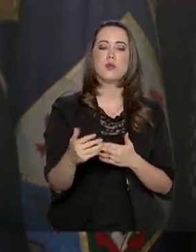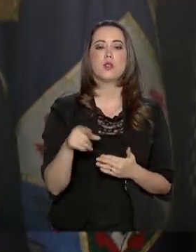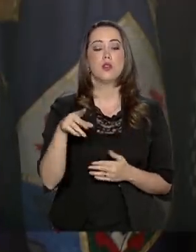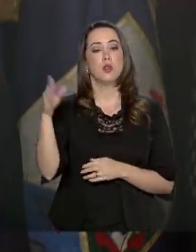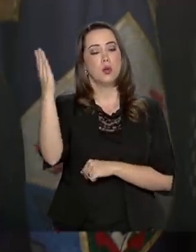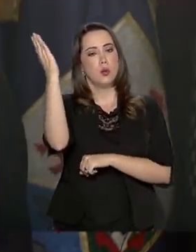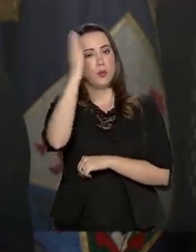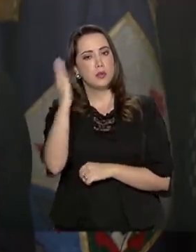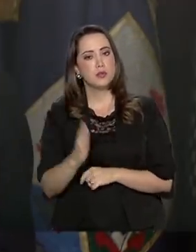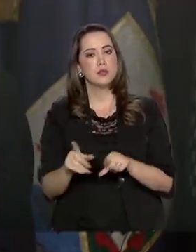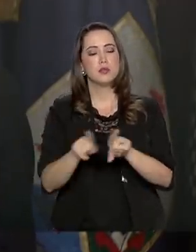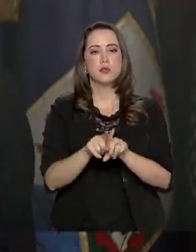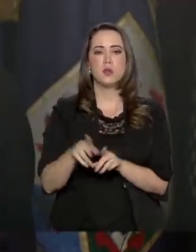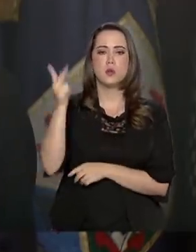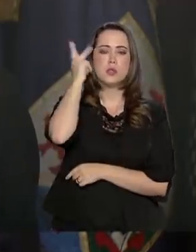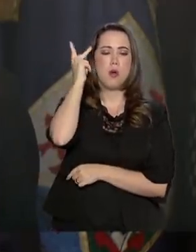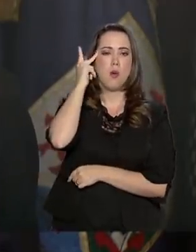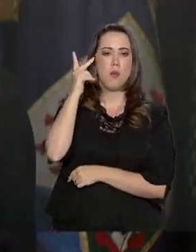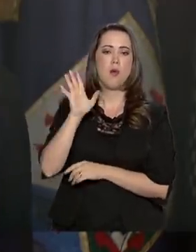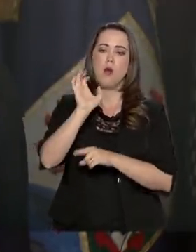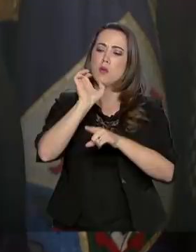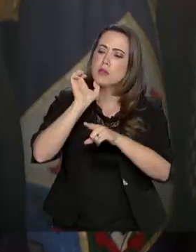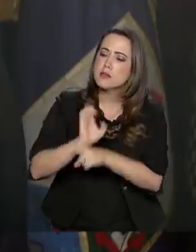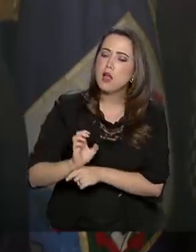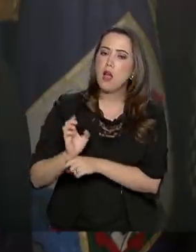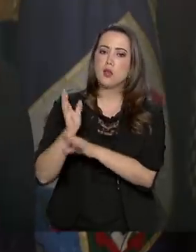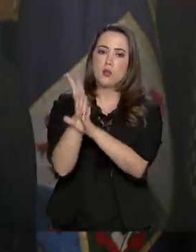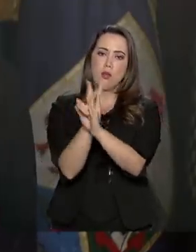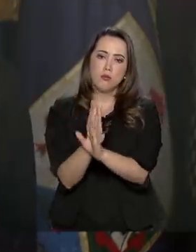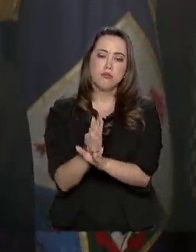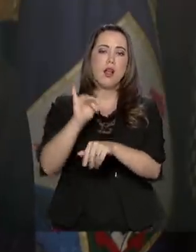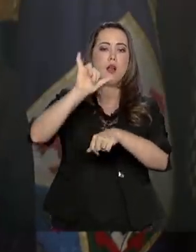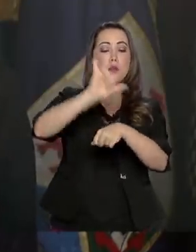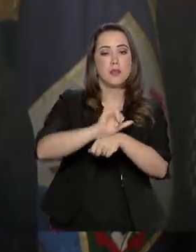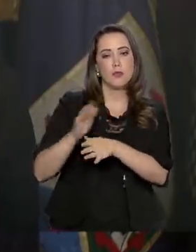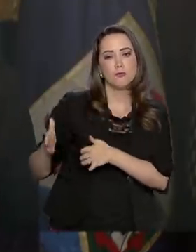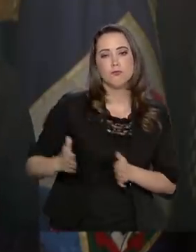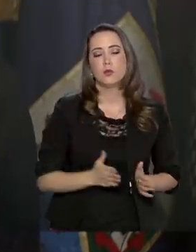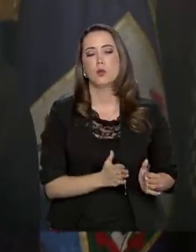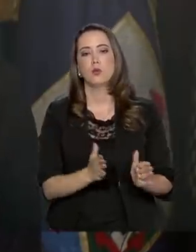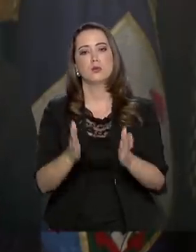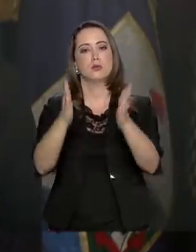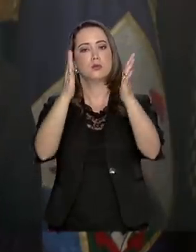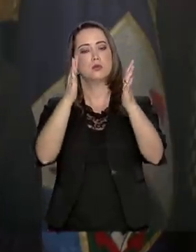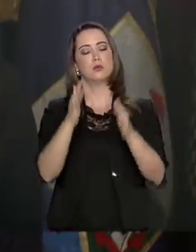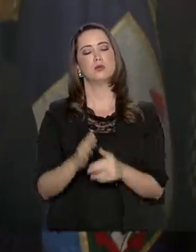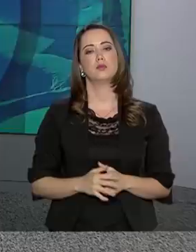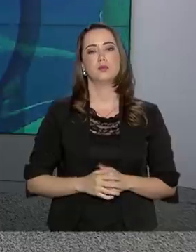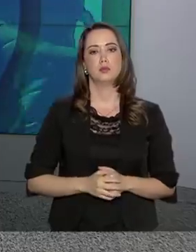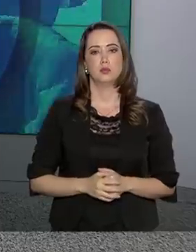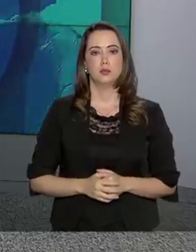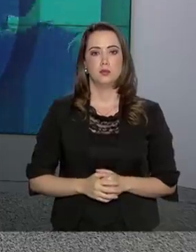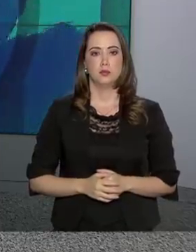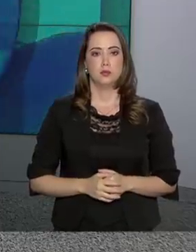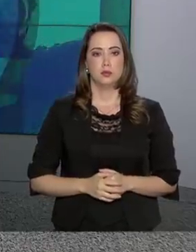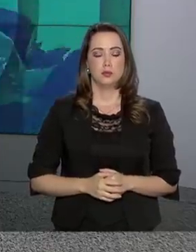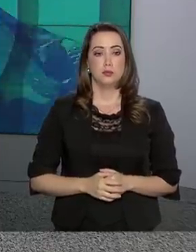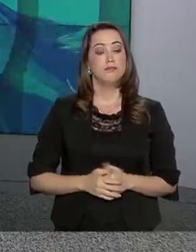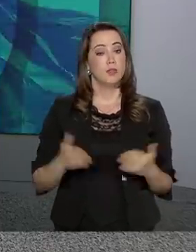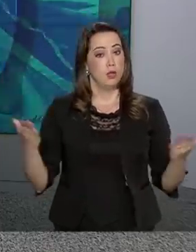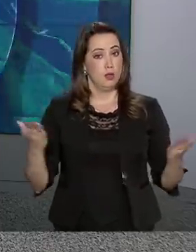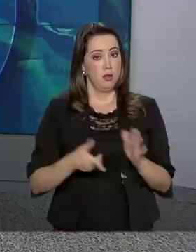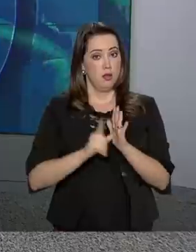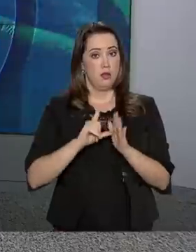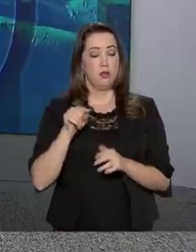o Brasil, São Paulo, Estado, São Paulo, capital, na rota realmente do grafeno. Olha, e